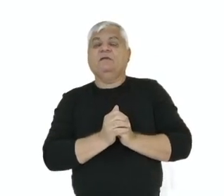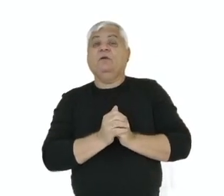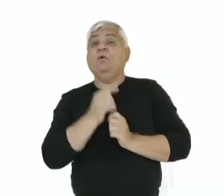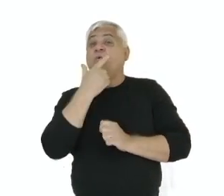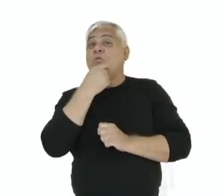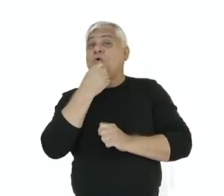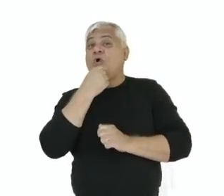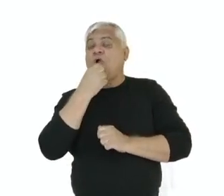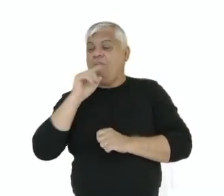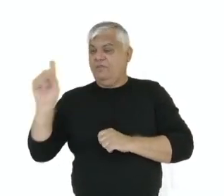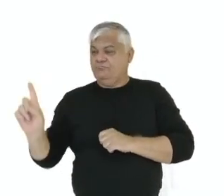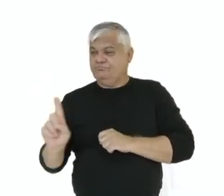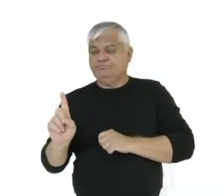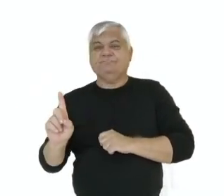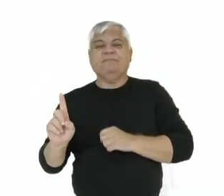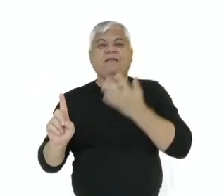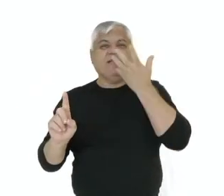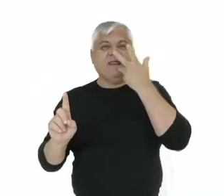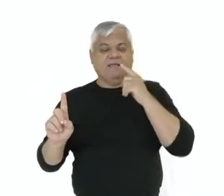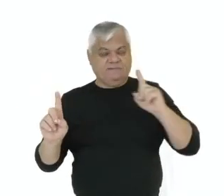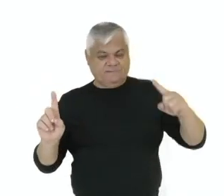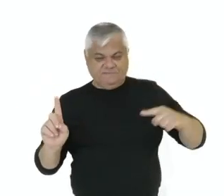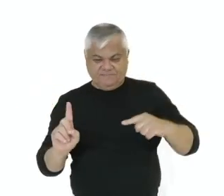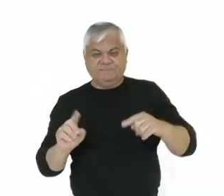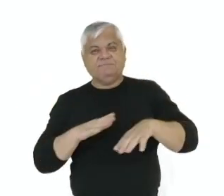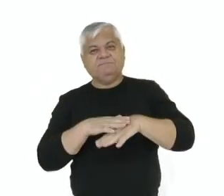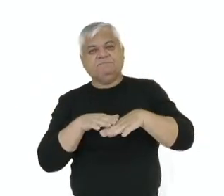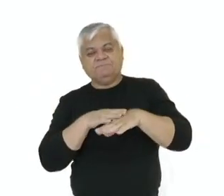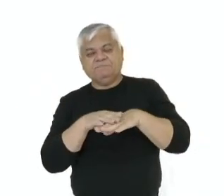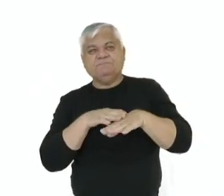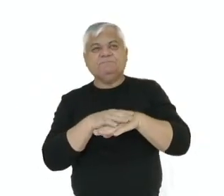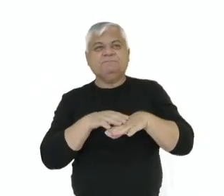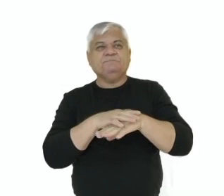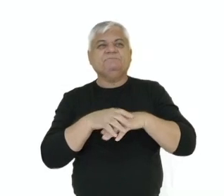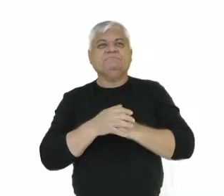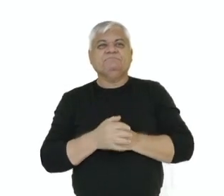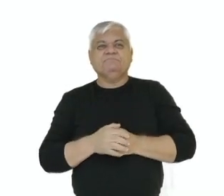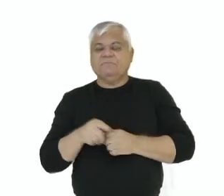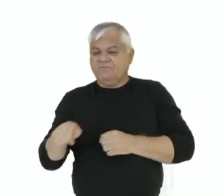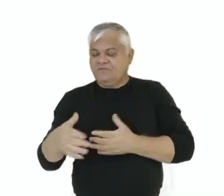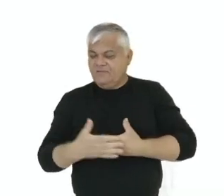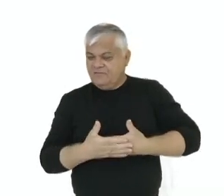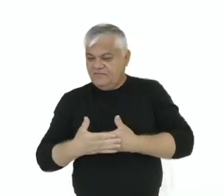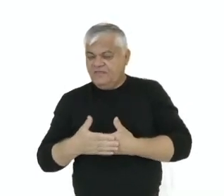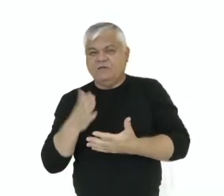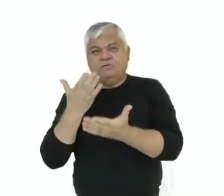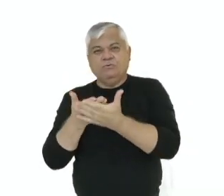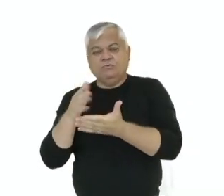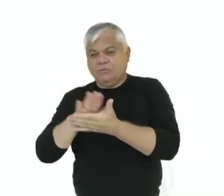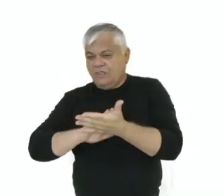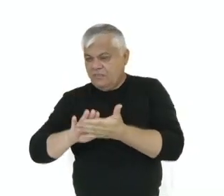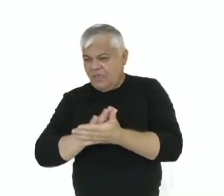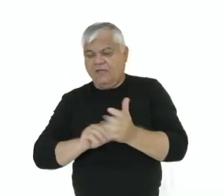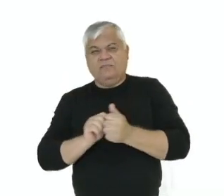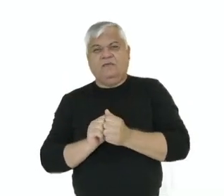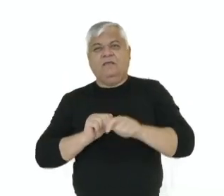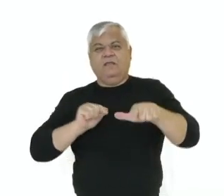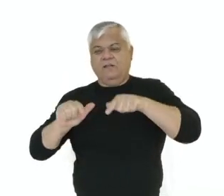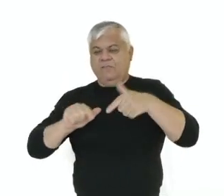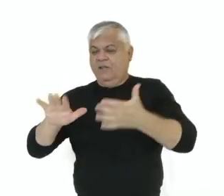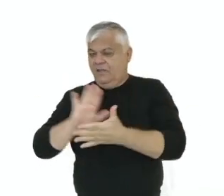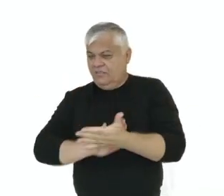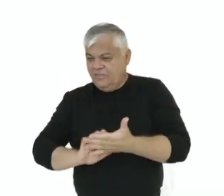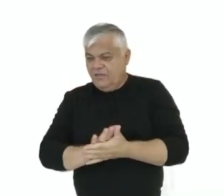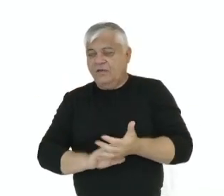aí esse homem está falando com a criança. Geração neném, nem estuda nem trabalha. O que o neném vai ser quando